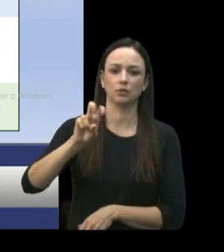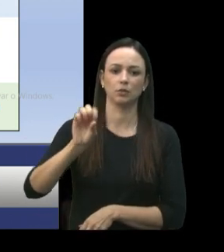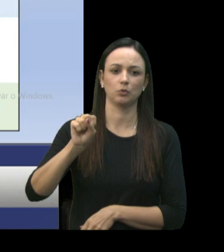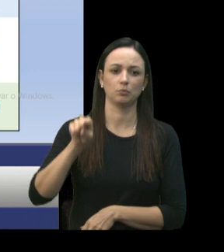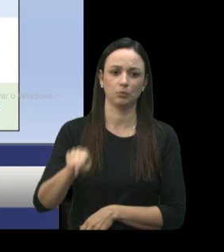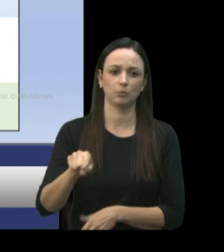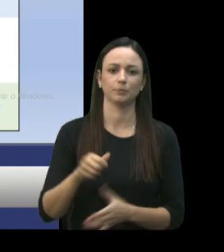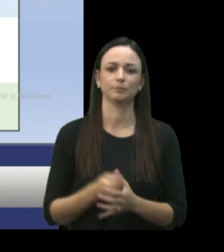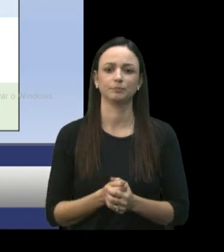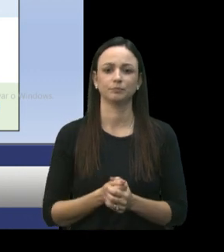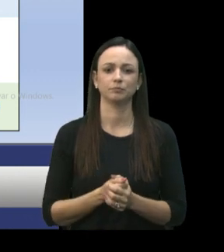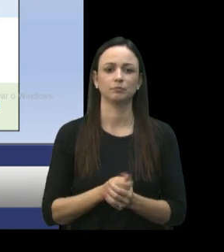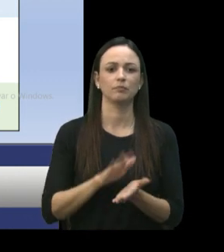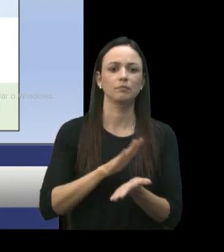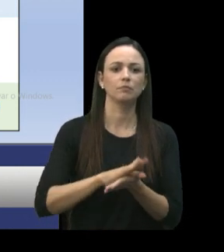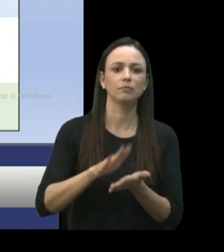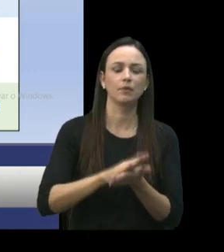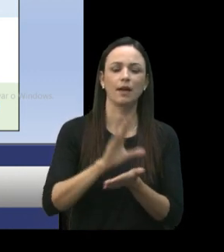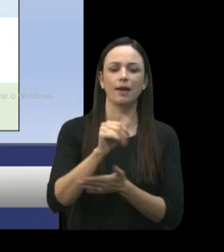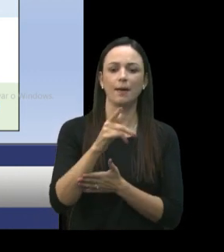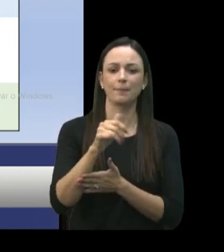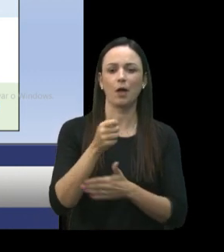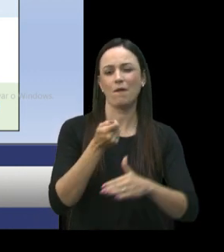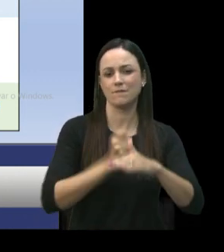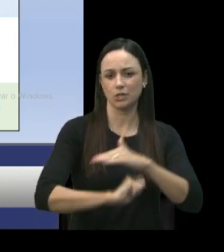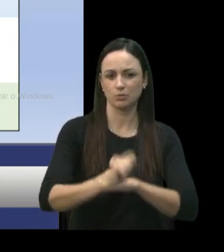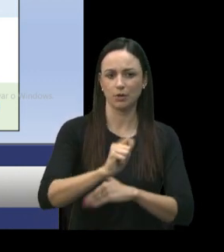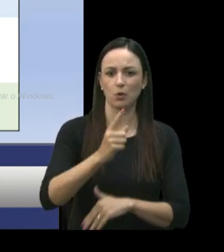1.958.000. Despesa de capital, que seria o investimento,